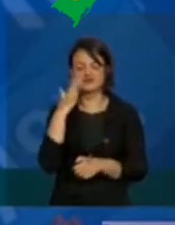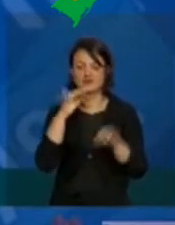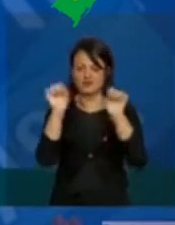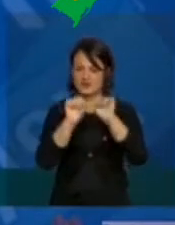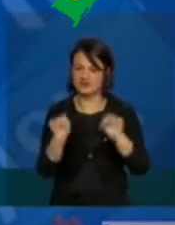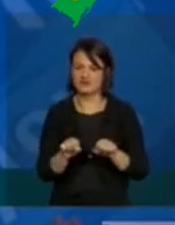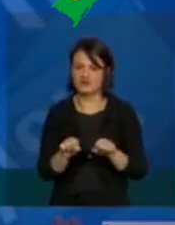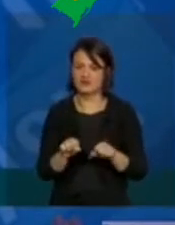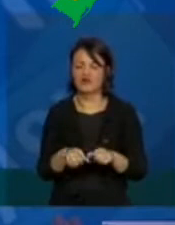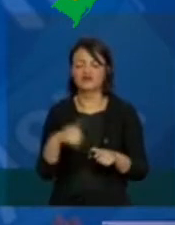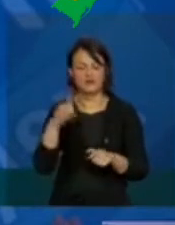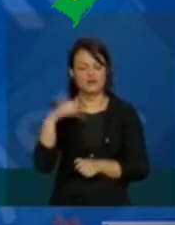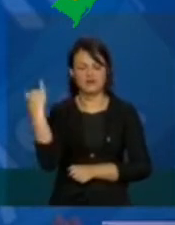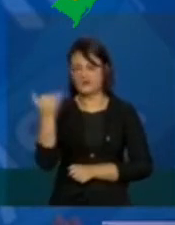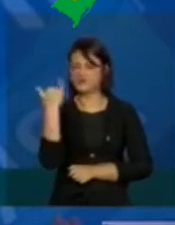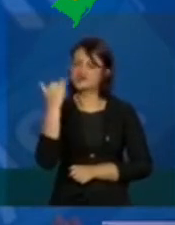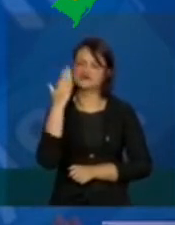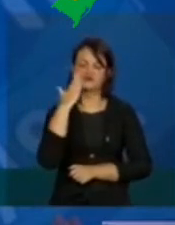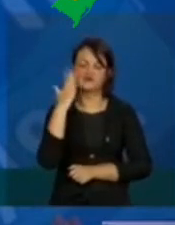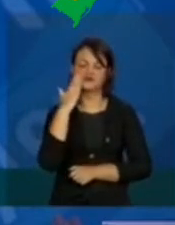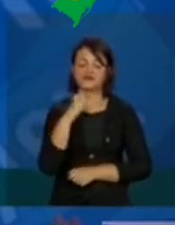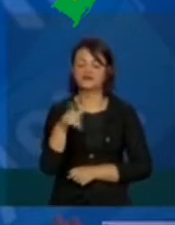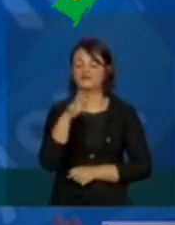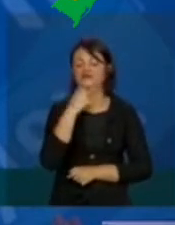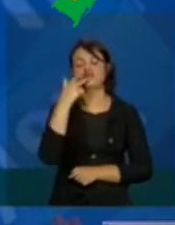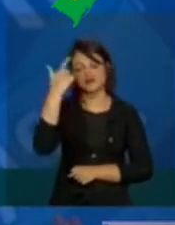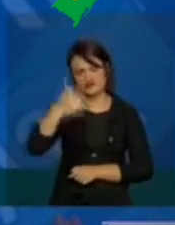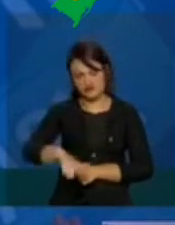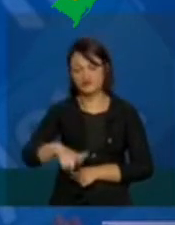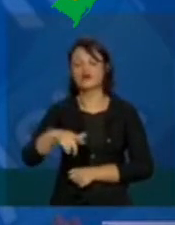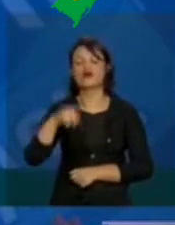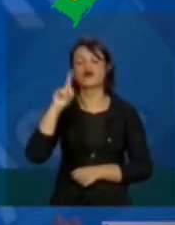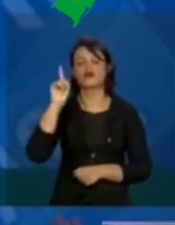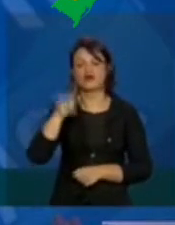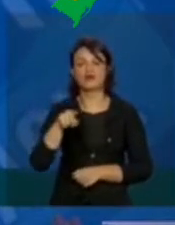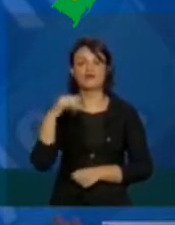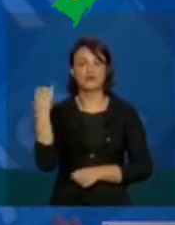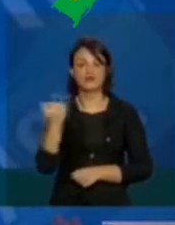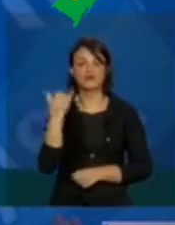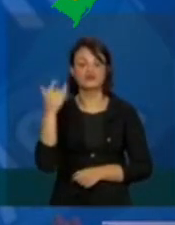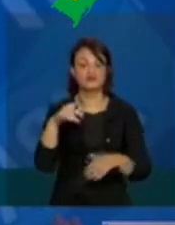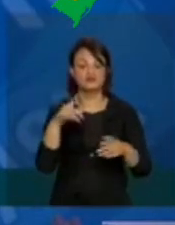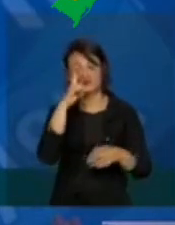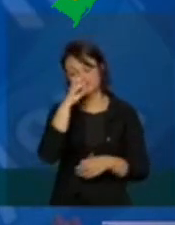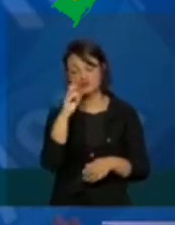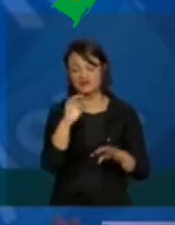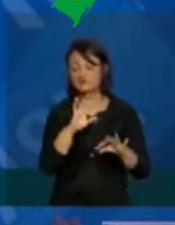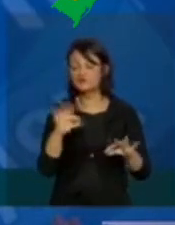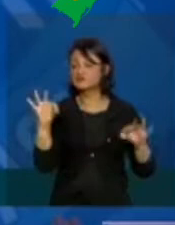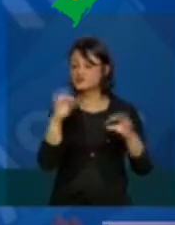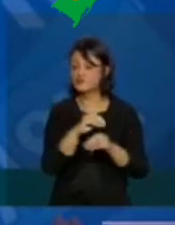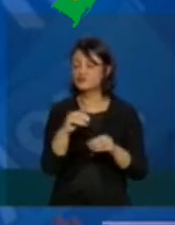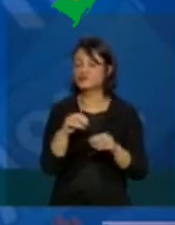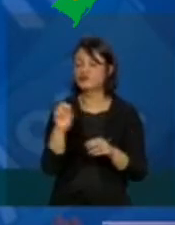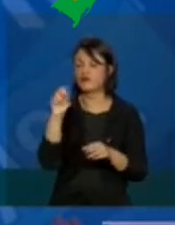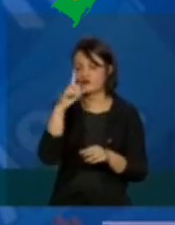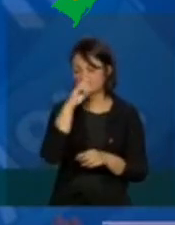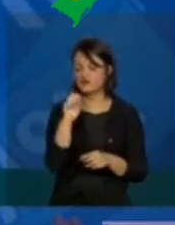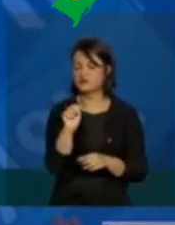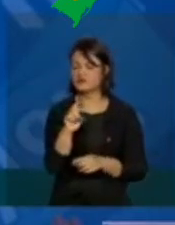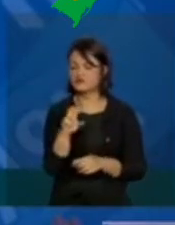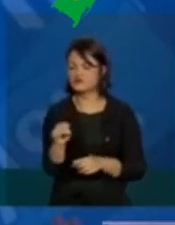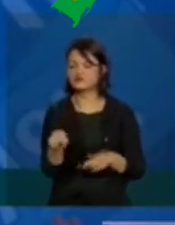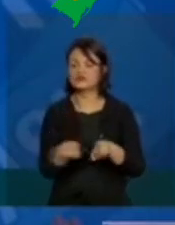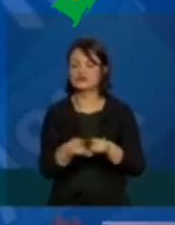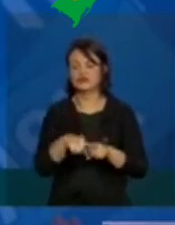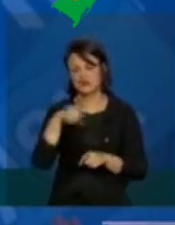super importante isso, nós queremos reforçar a necessidade de todos os hospitais, são hospitais do SUS e